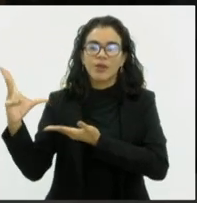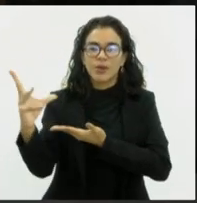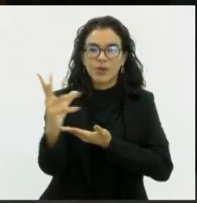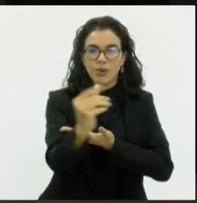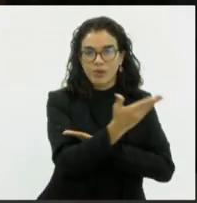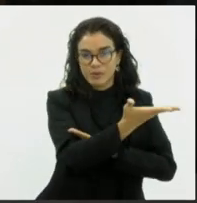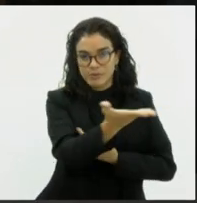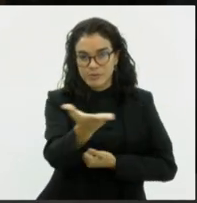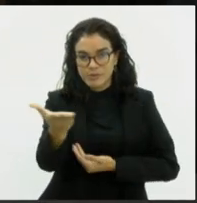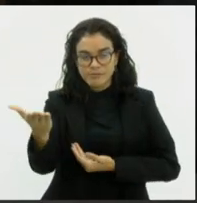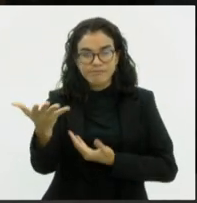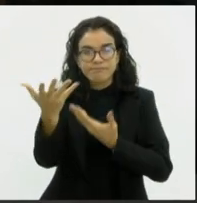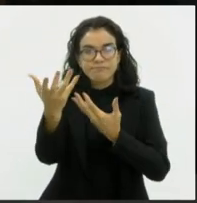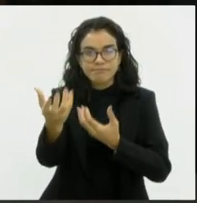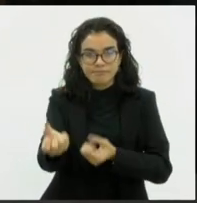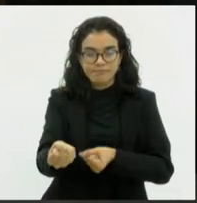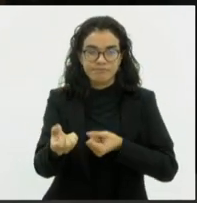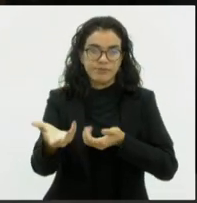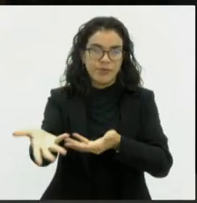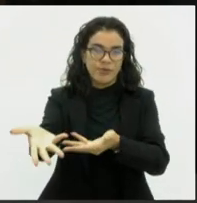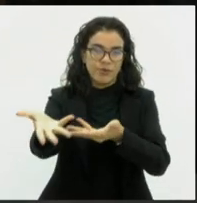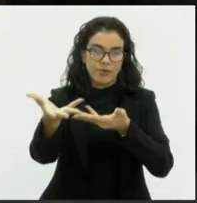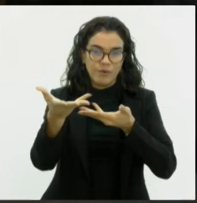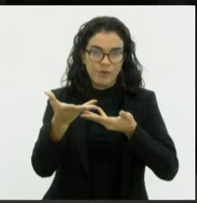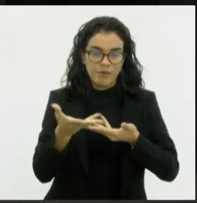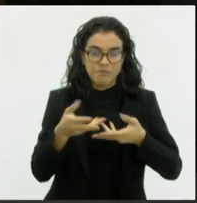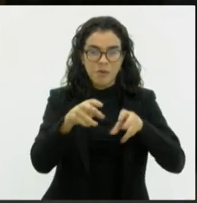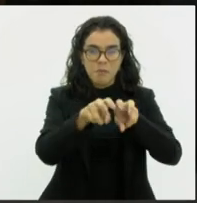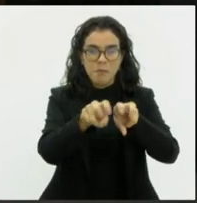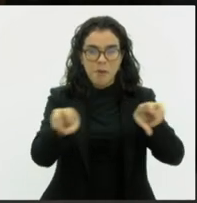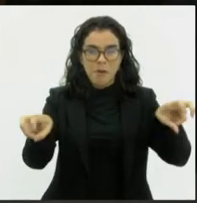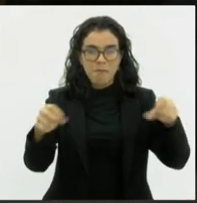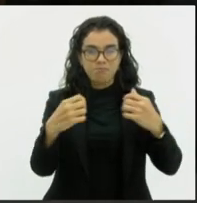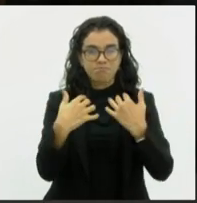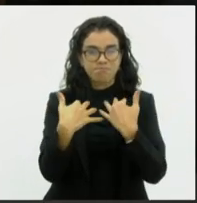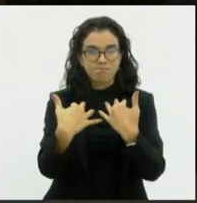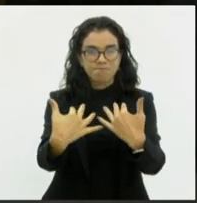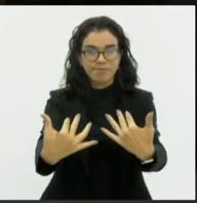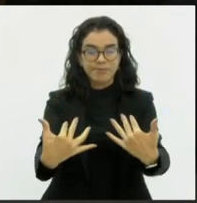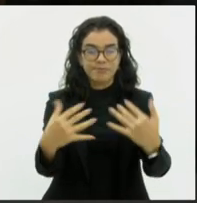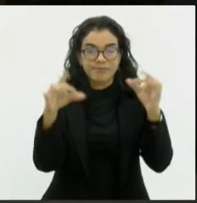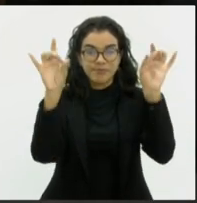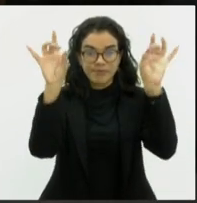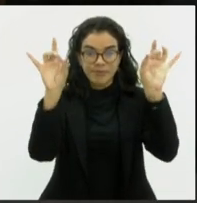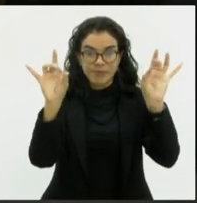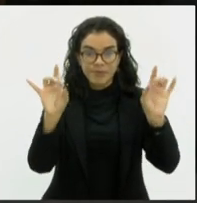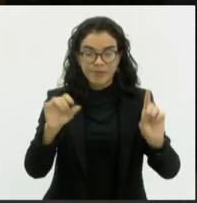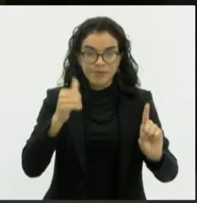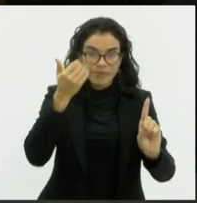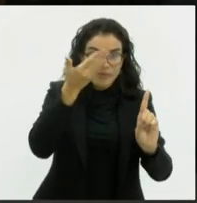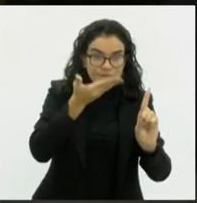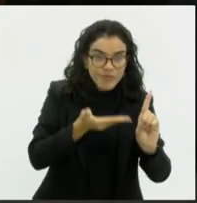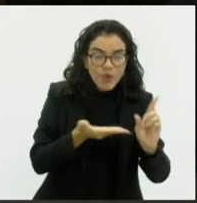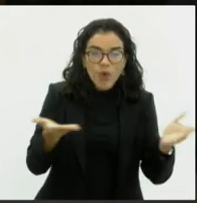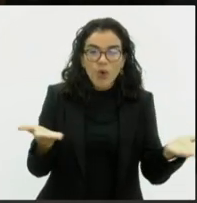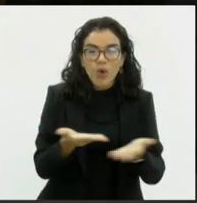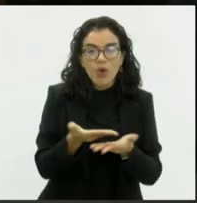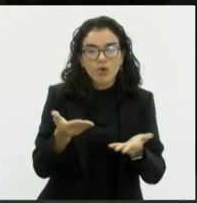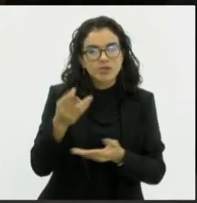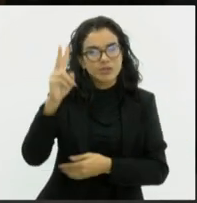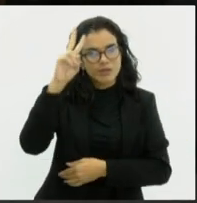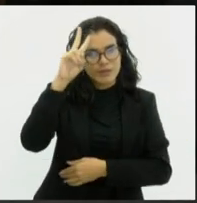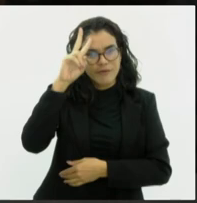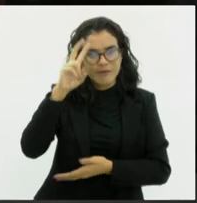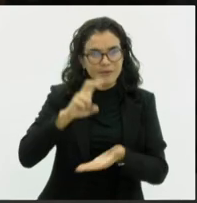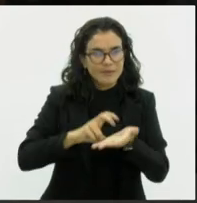que aceitaram nosso convite para fazer parte dessa solenidade, uma segunda-feira pela manhã,